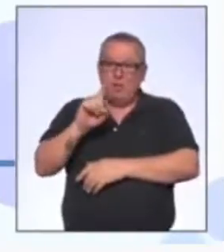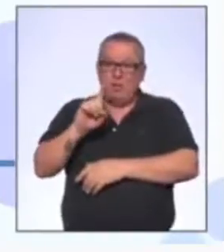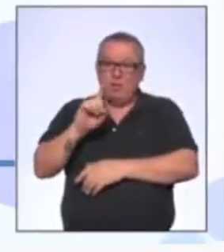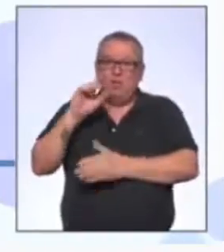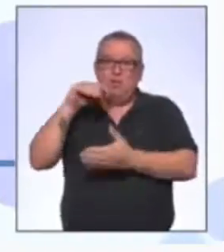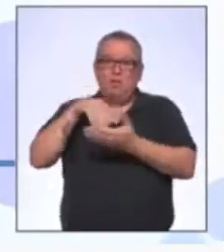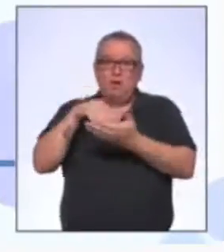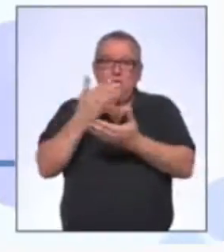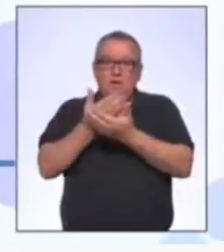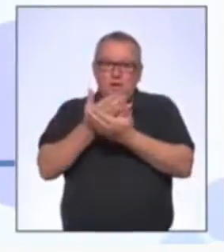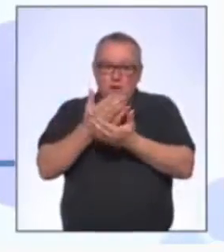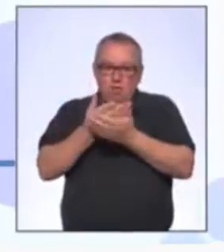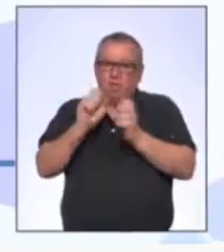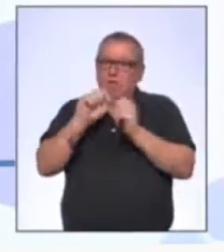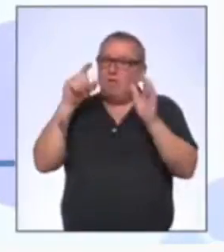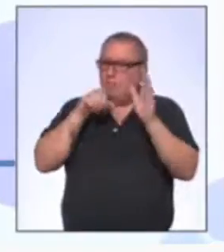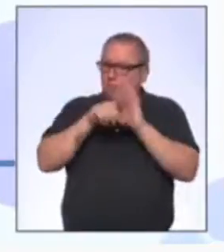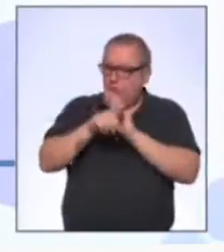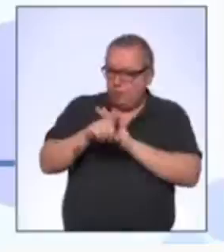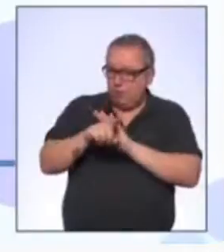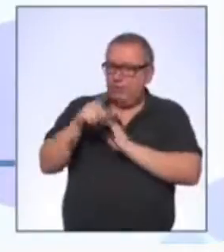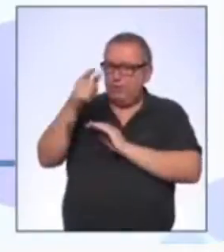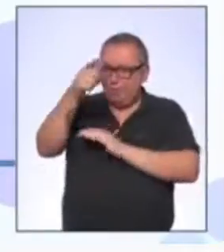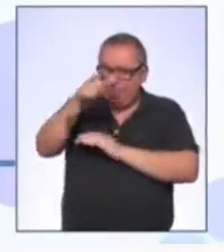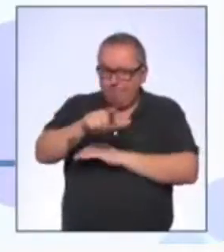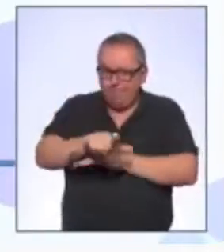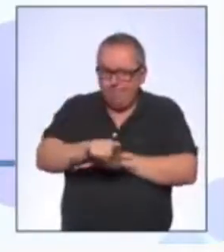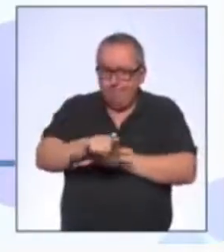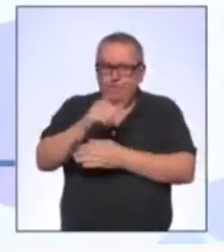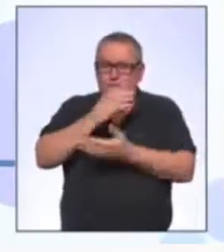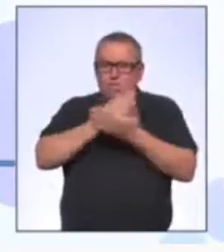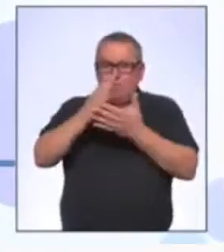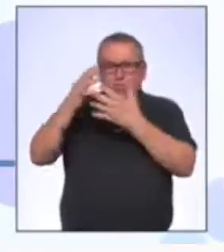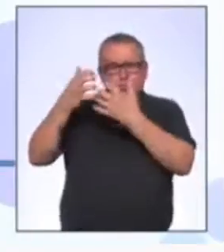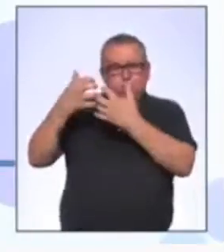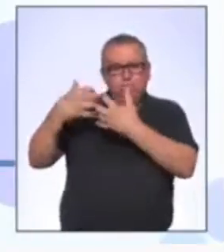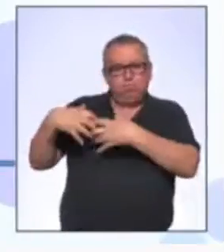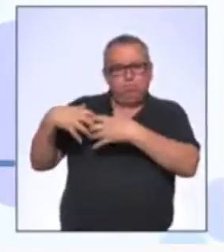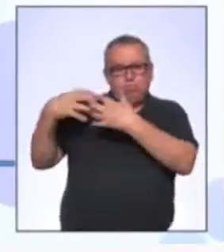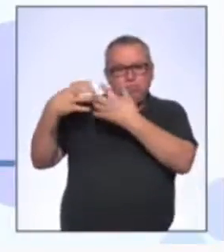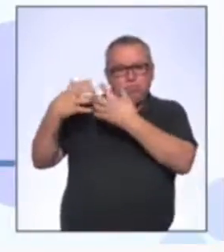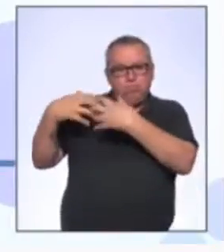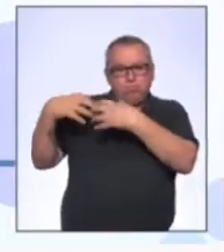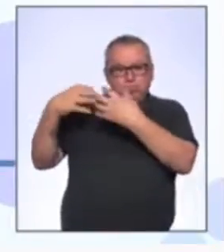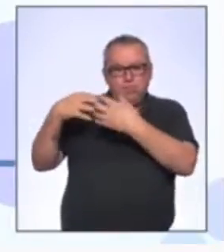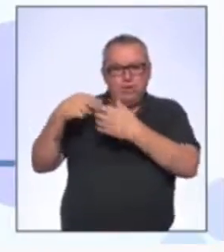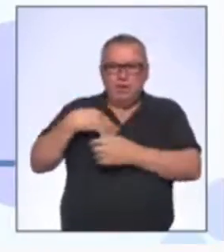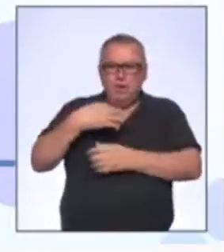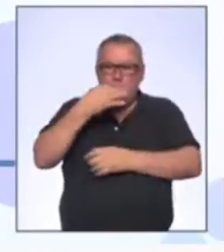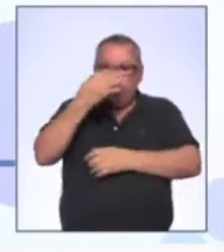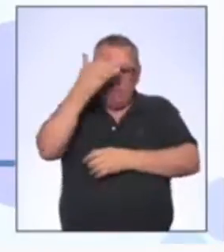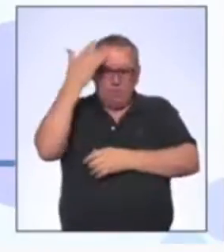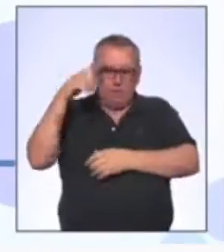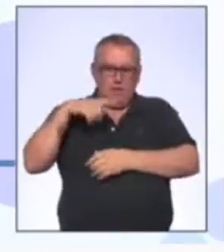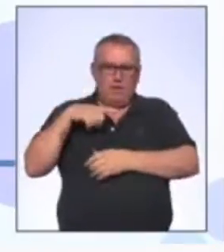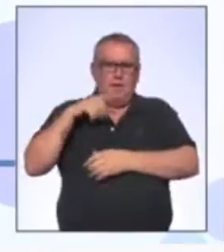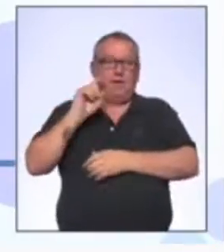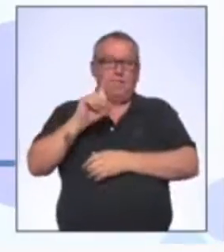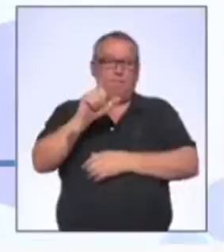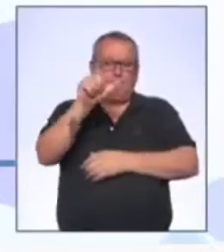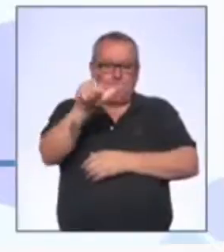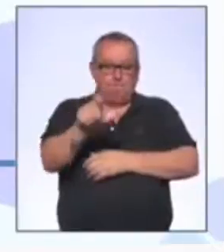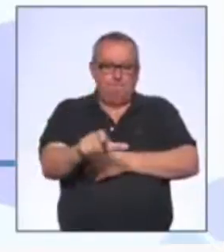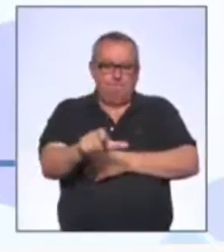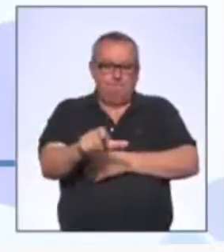final da aula eu volto a fazer essa pergunta então vamos começar a refletir vocês acham que estão uma pessoa que ela está ali